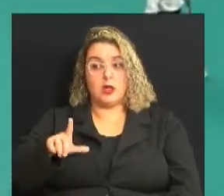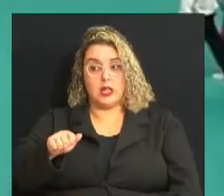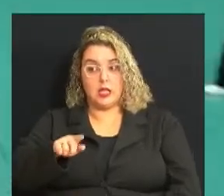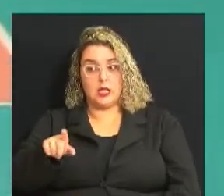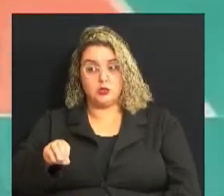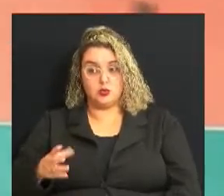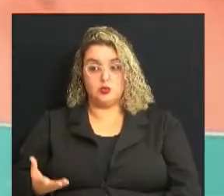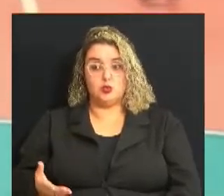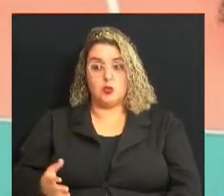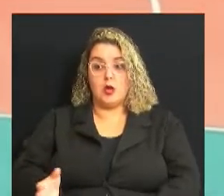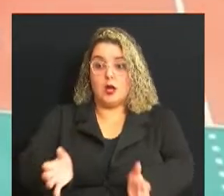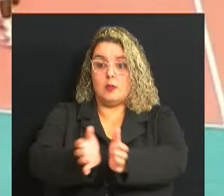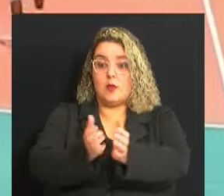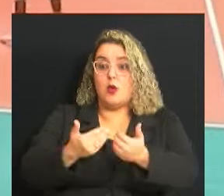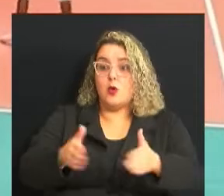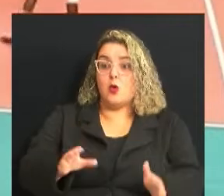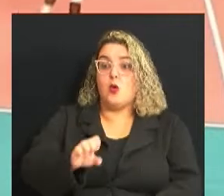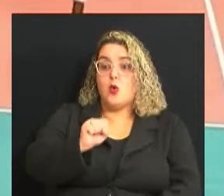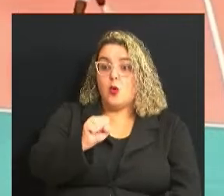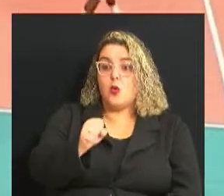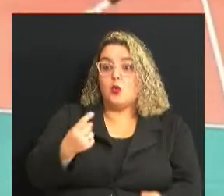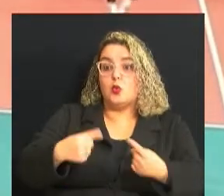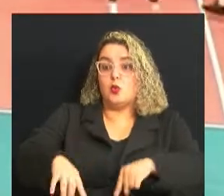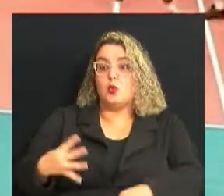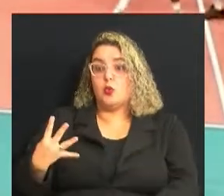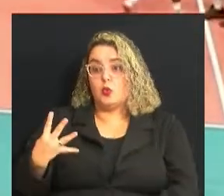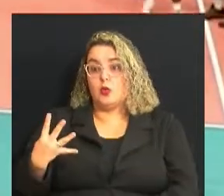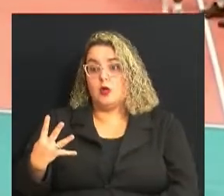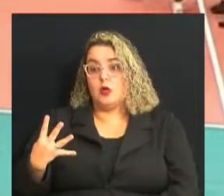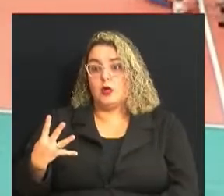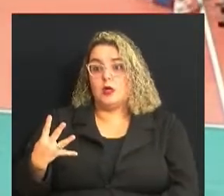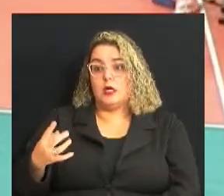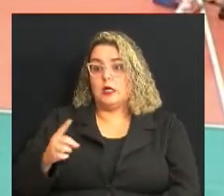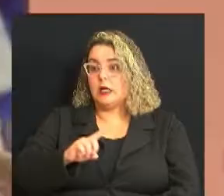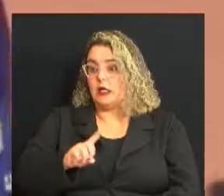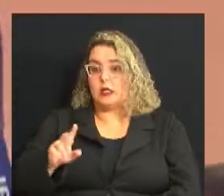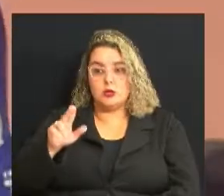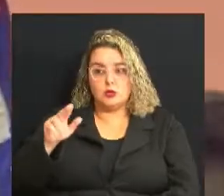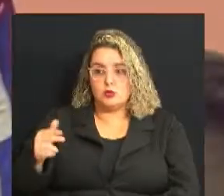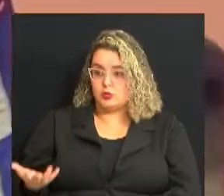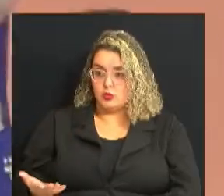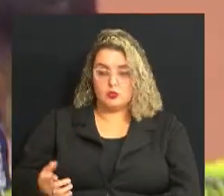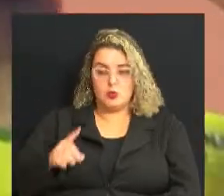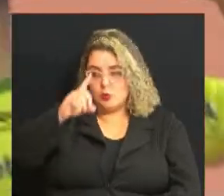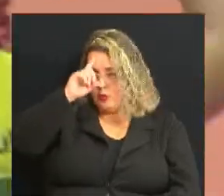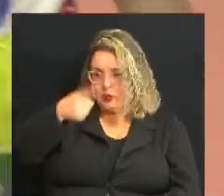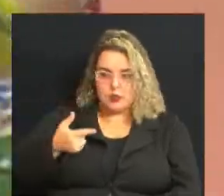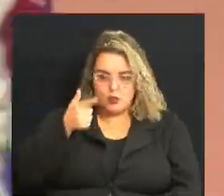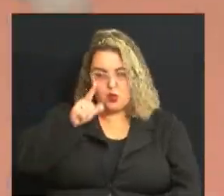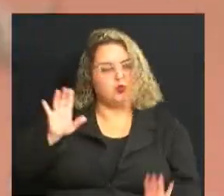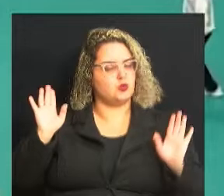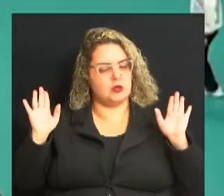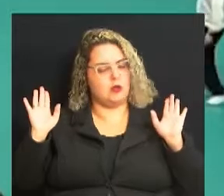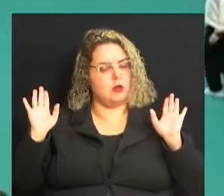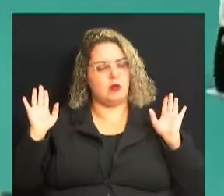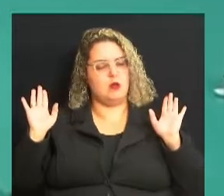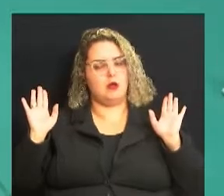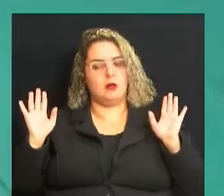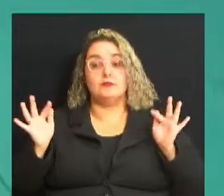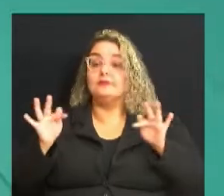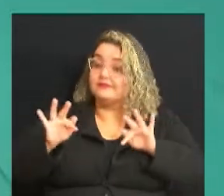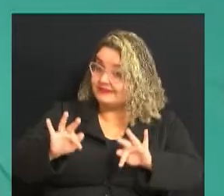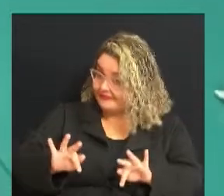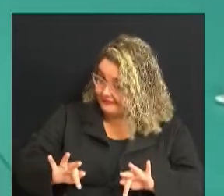equipe abriu 8-4 e não deixou em nenhum momento os mandantes alcançarem. No fim,